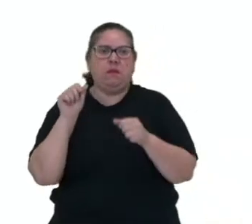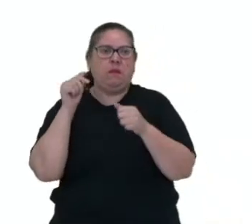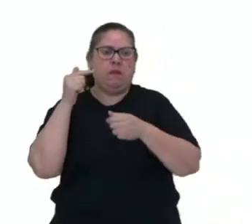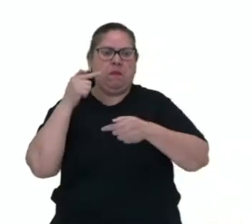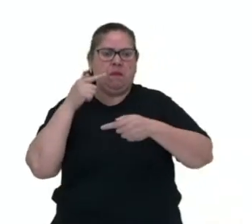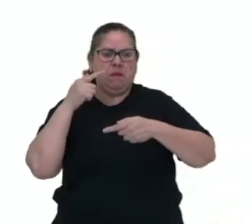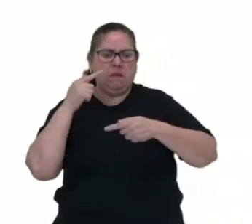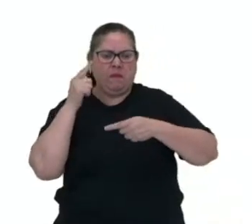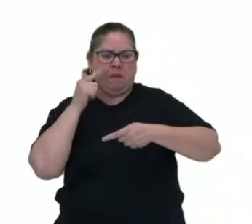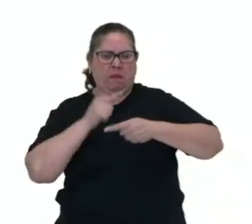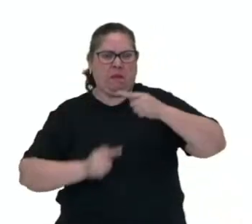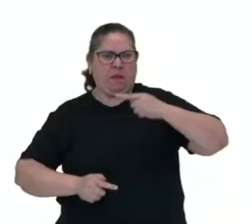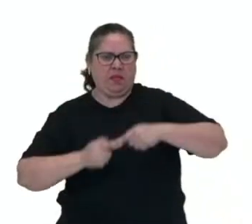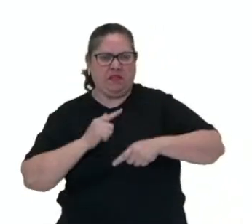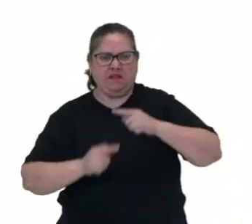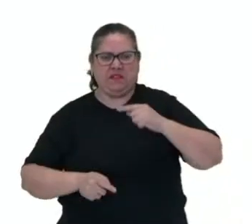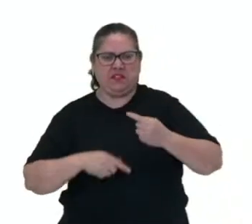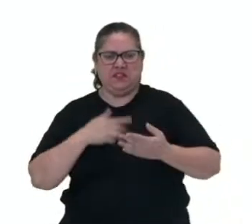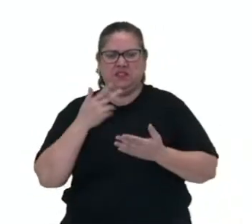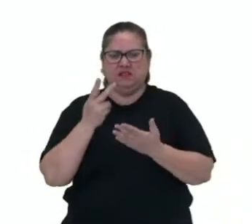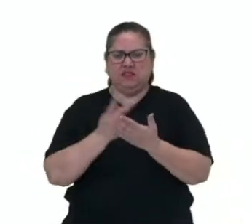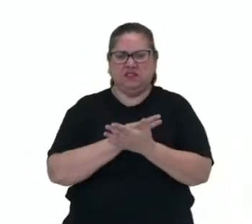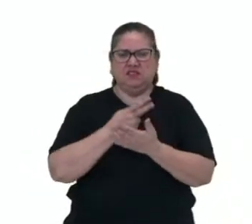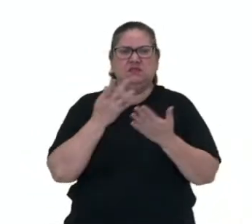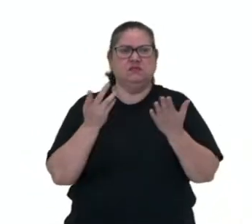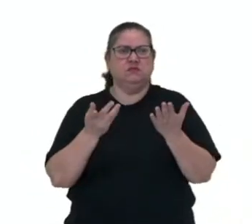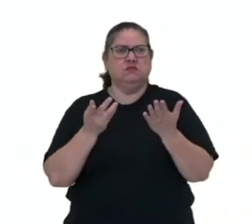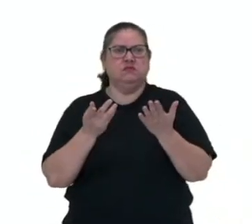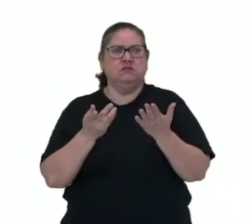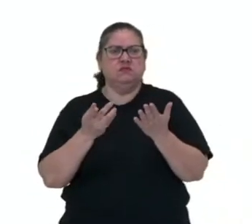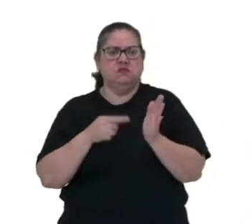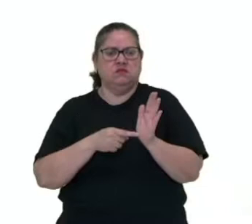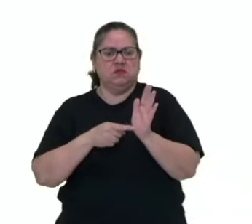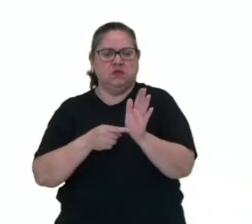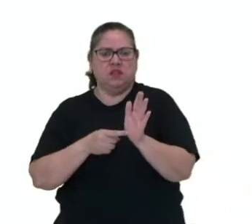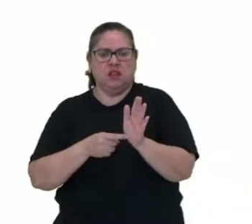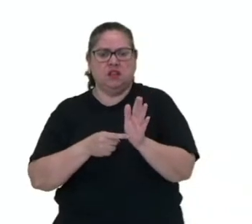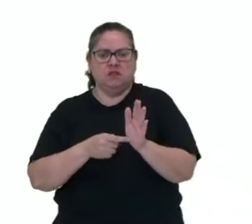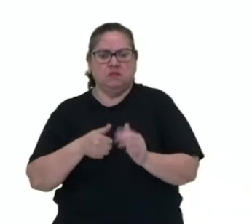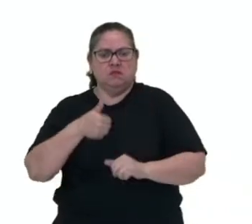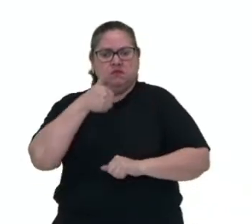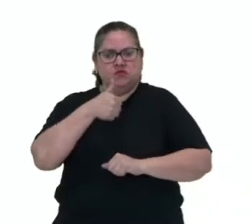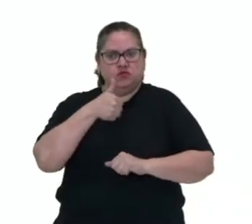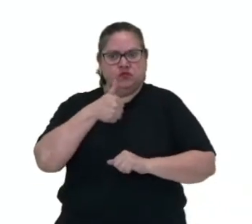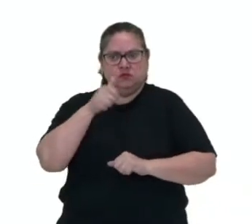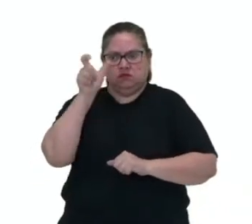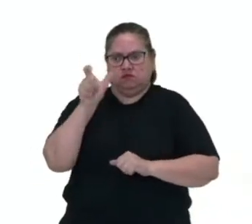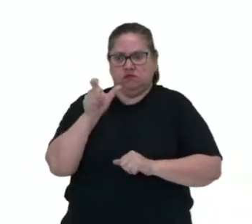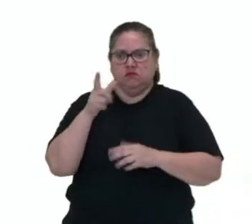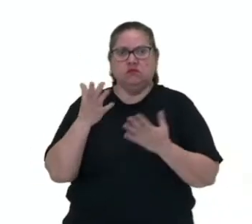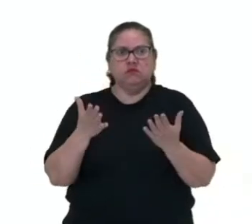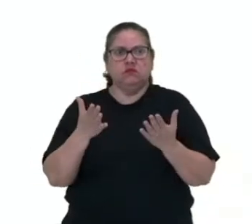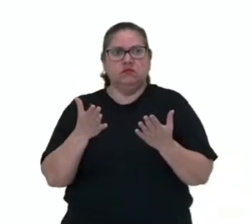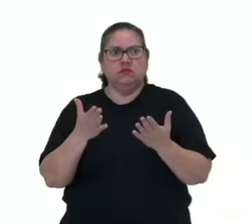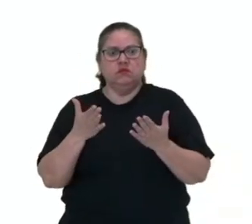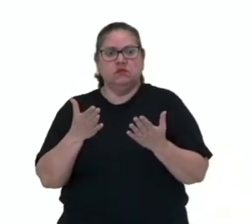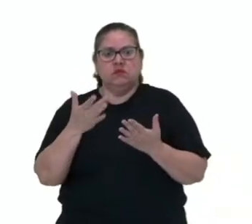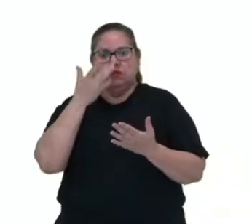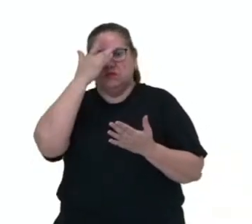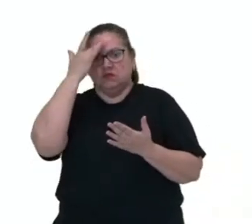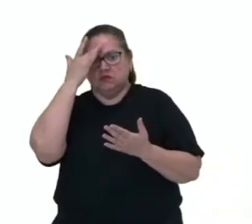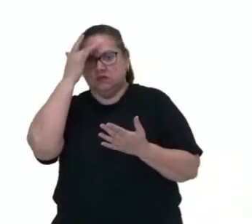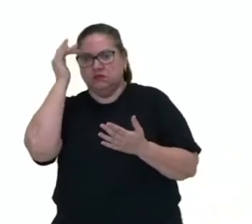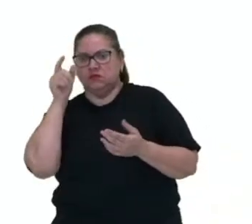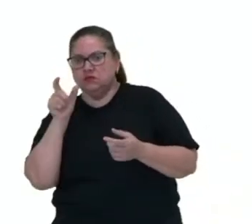usar palavrões e gírias, não estará projetando sua imagem de forma positiva. Também vai depender um pouquinho do público ali,